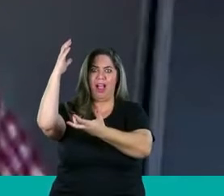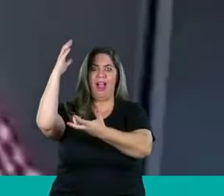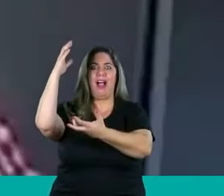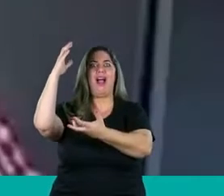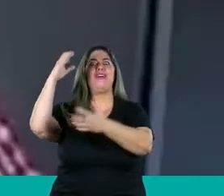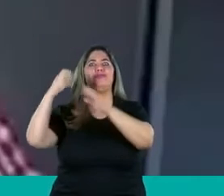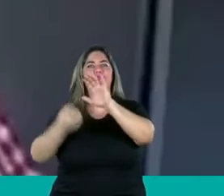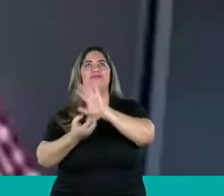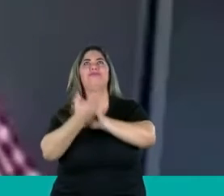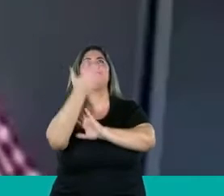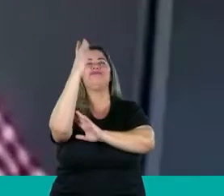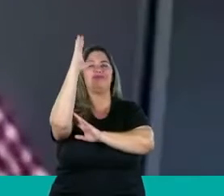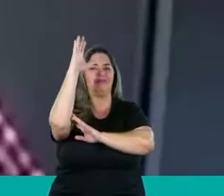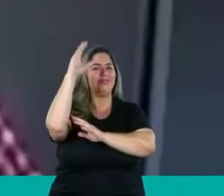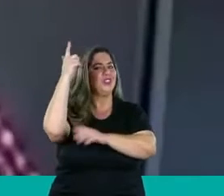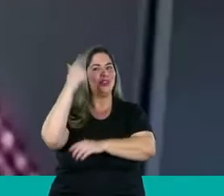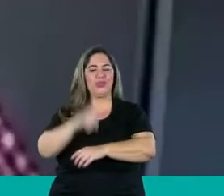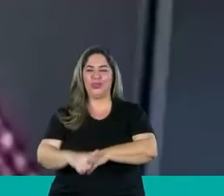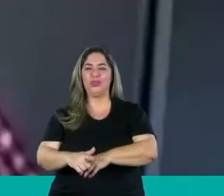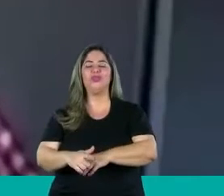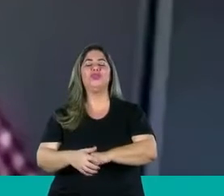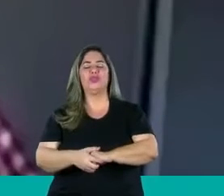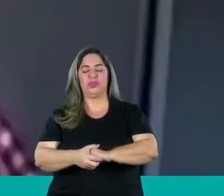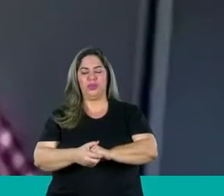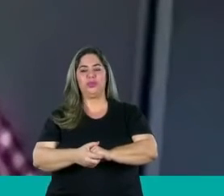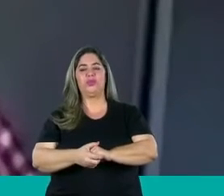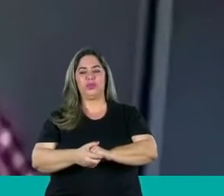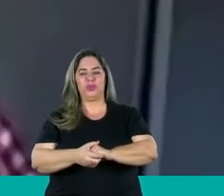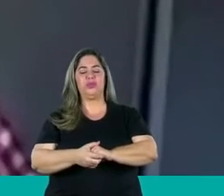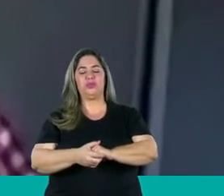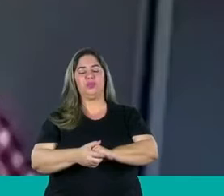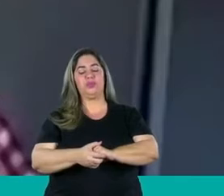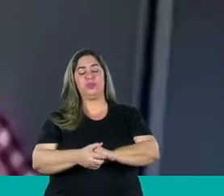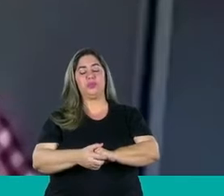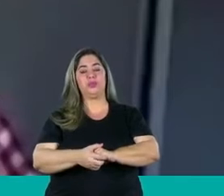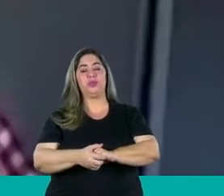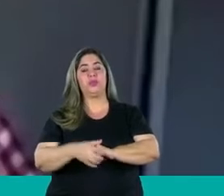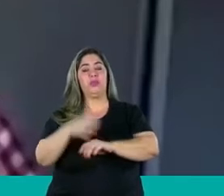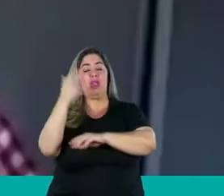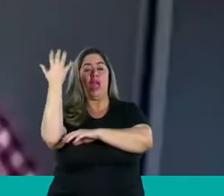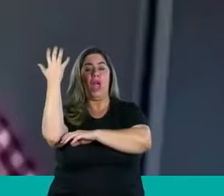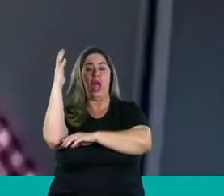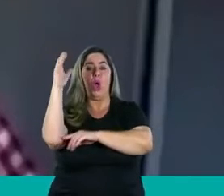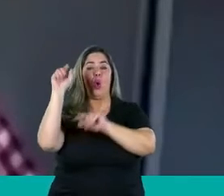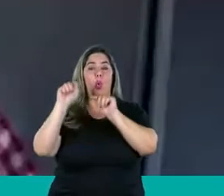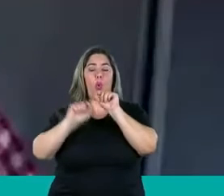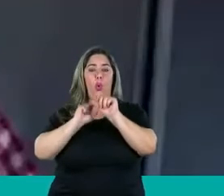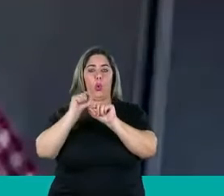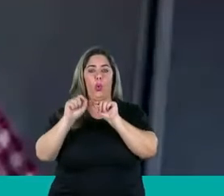dependentes e independentes do tronco central. Esse tronco central, a nossa árvore, é, digamos,